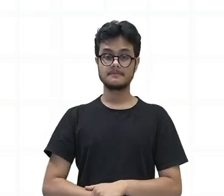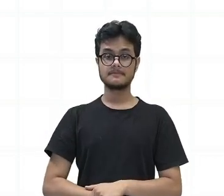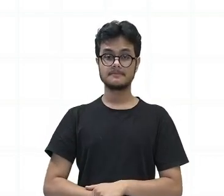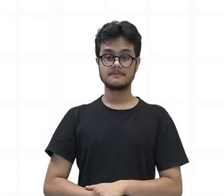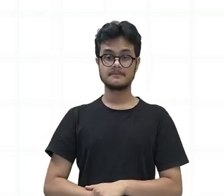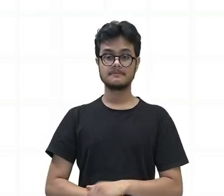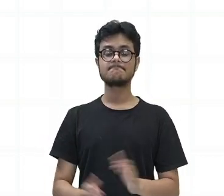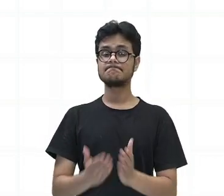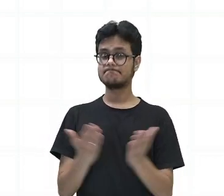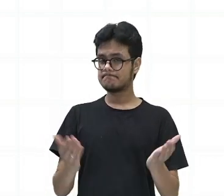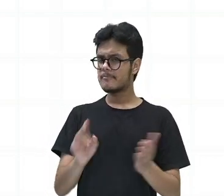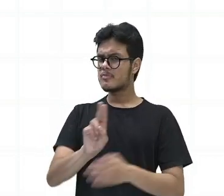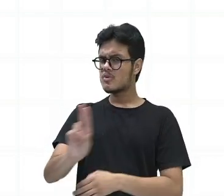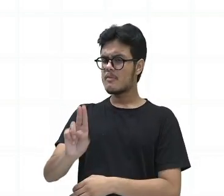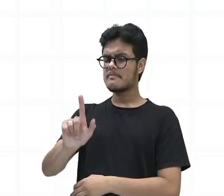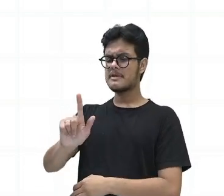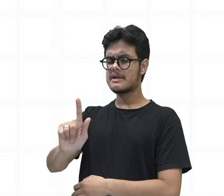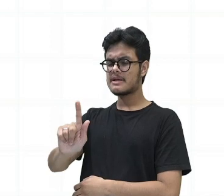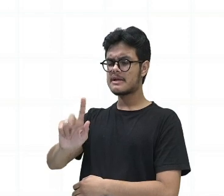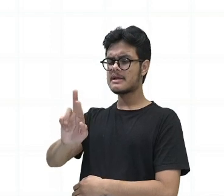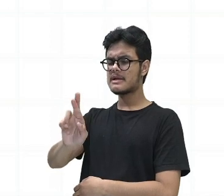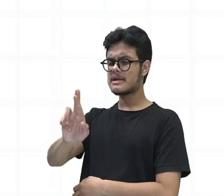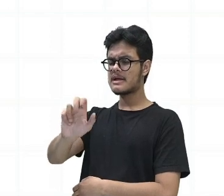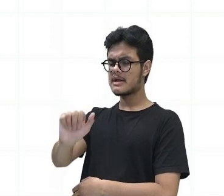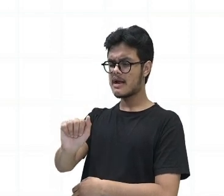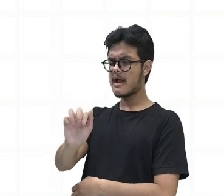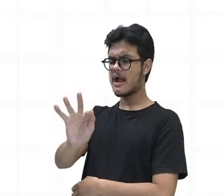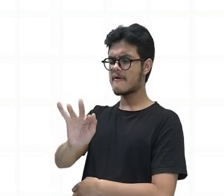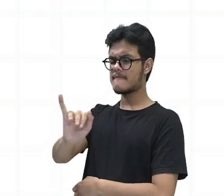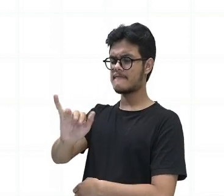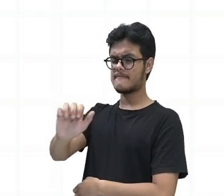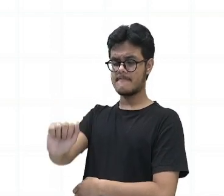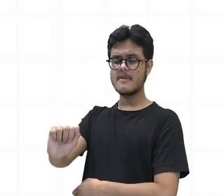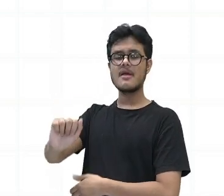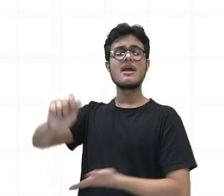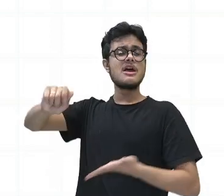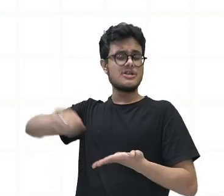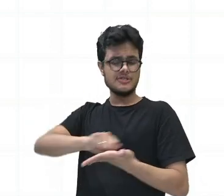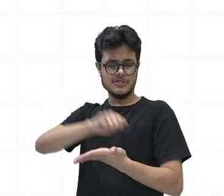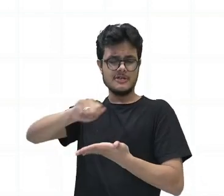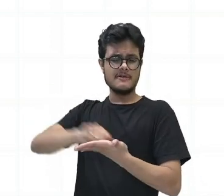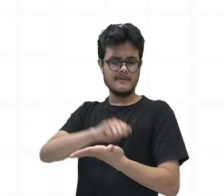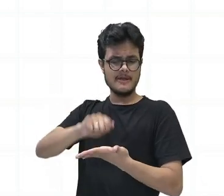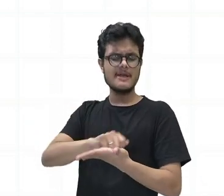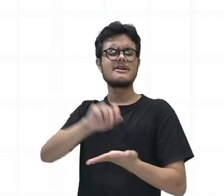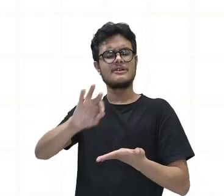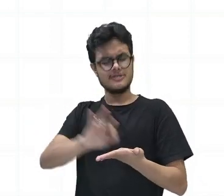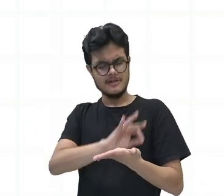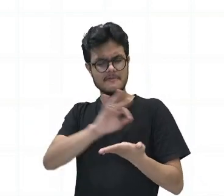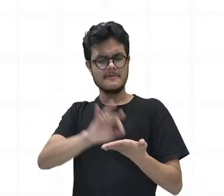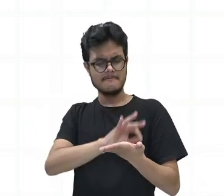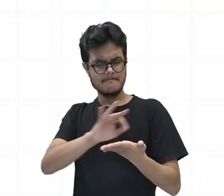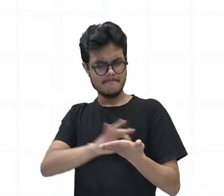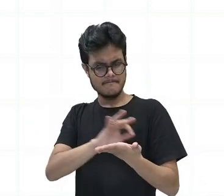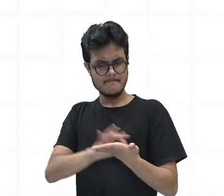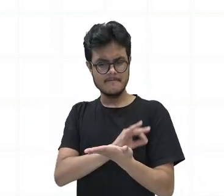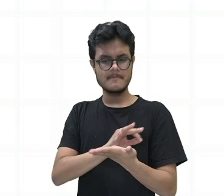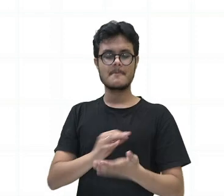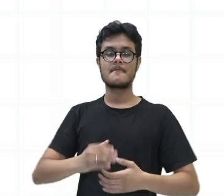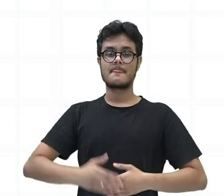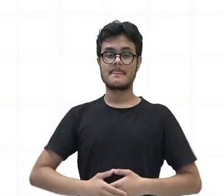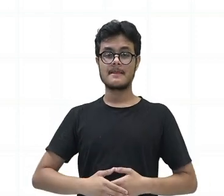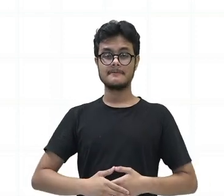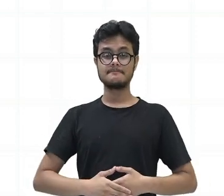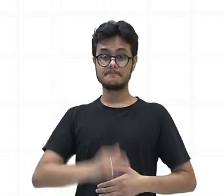é o registro da escrita. Já está ali, grafia, não é verdade? Então, etnia, geralmente nossos